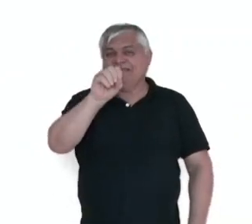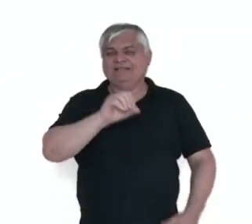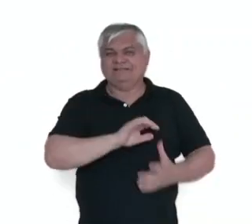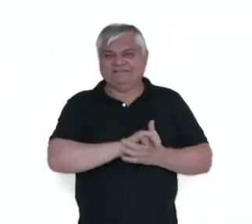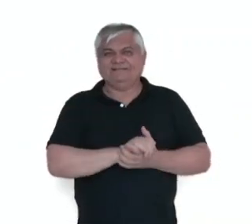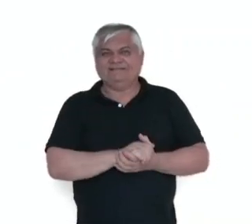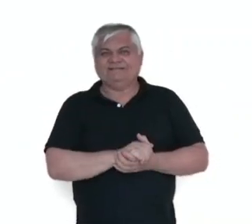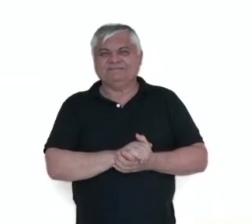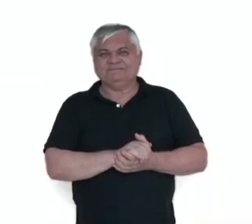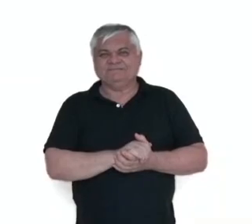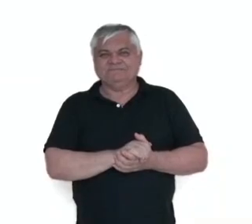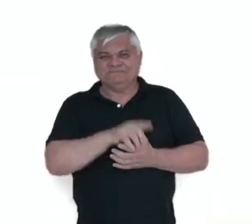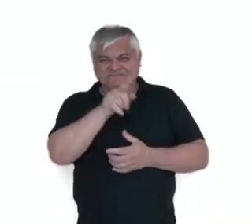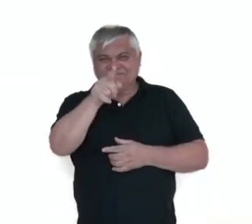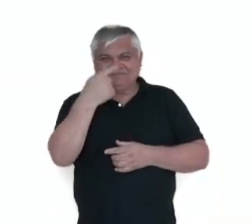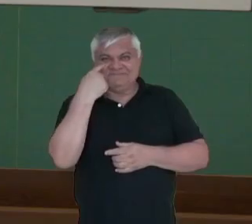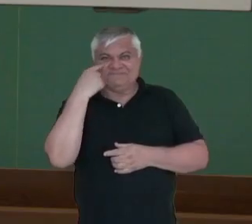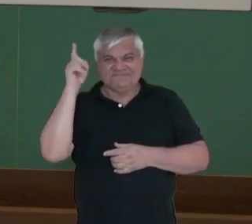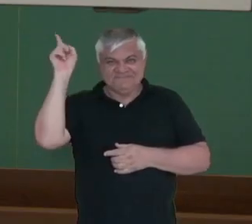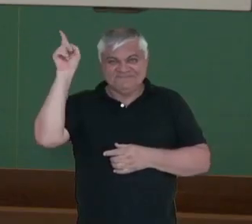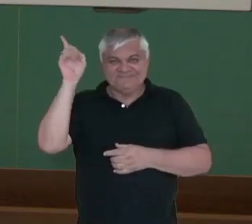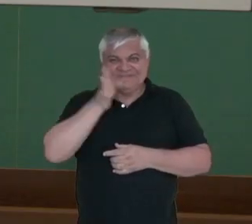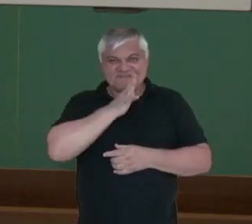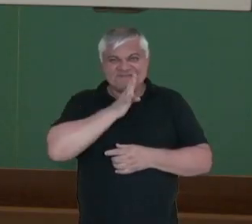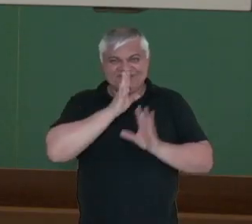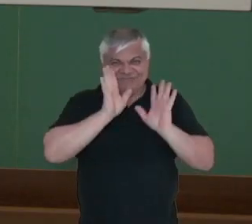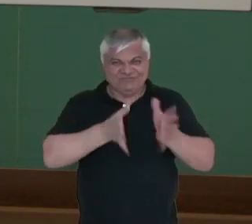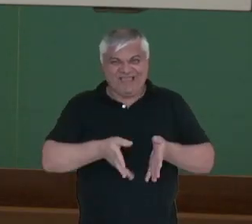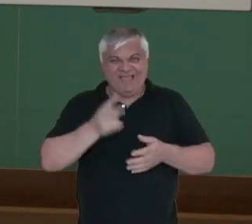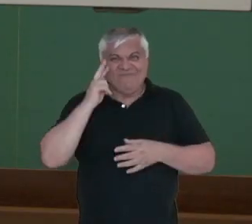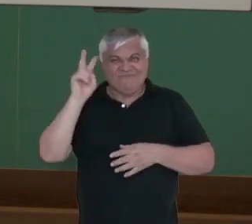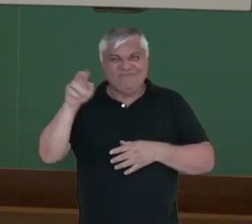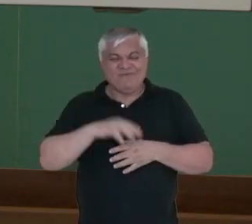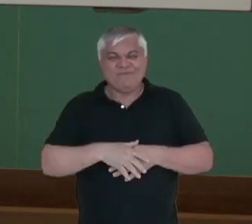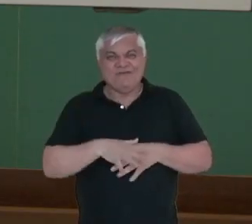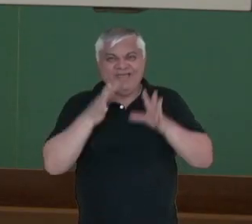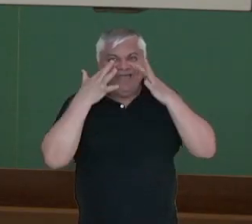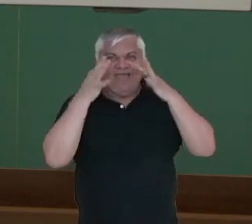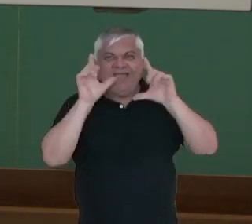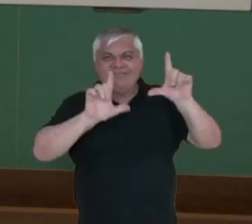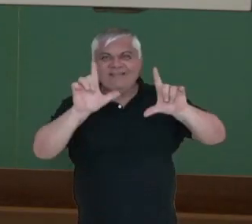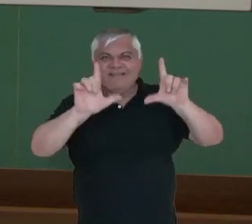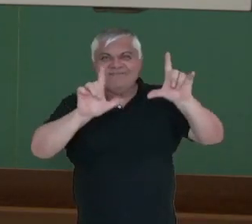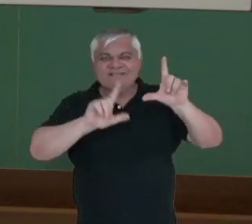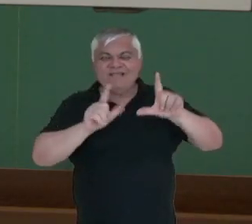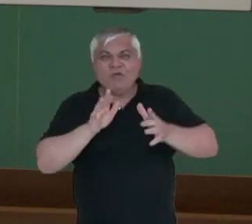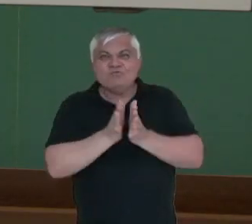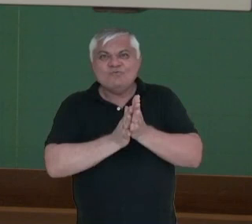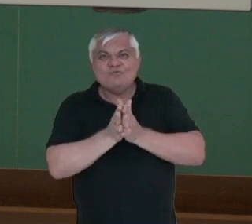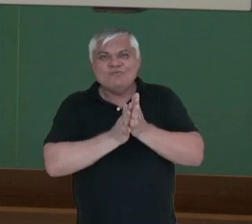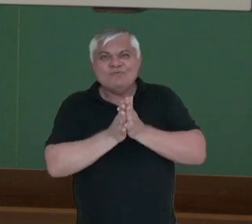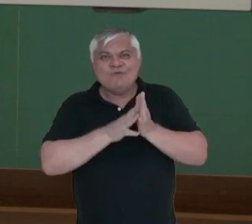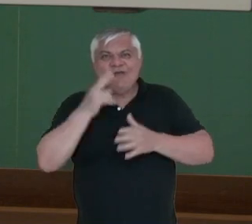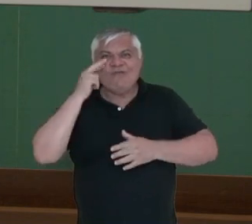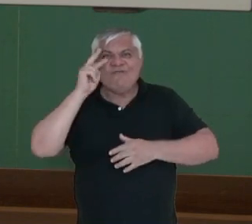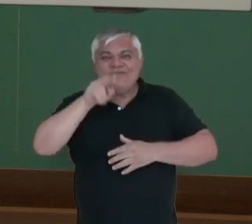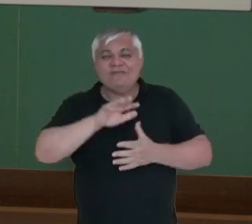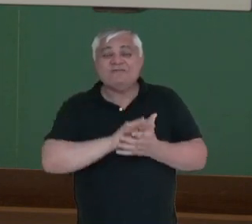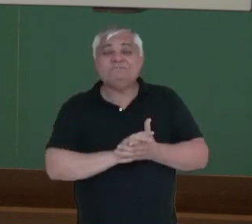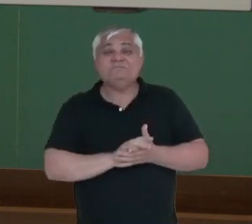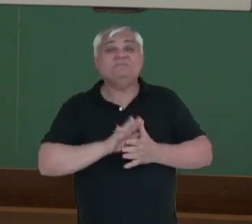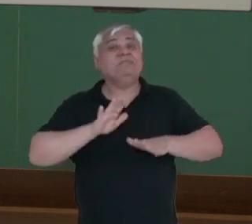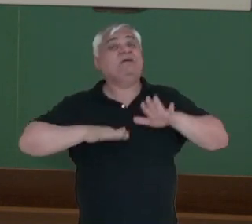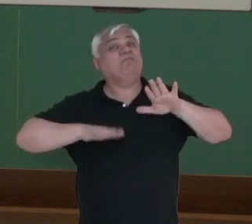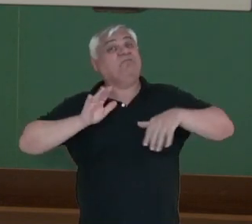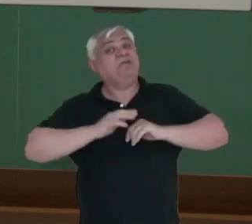Você que está me assistindo aí, talvez tenha vivenciado isso na prática, tenha visto com seus próprios olhos. Talvez você